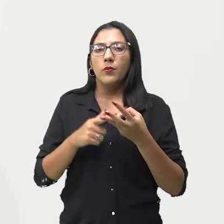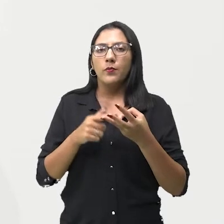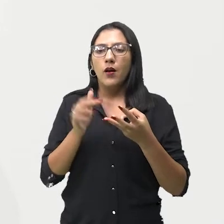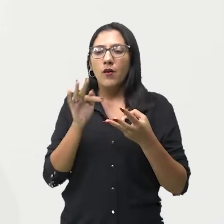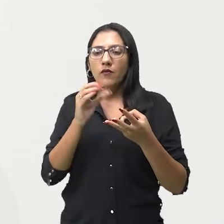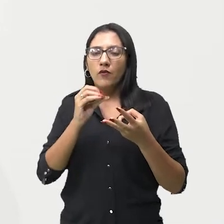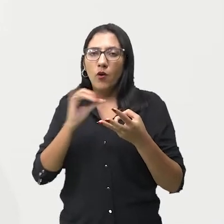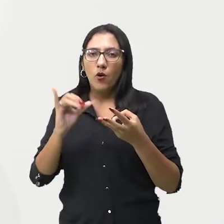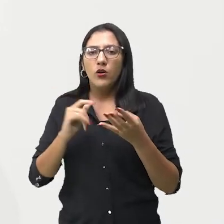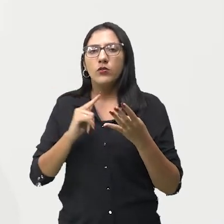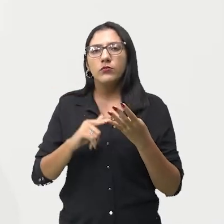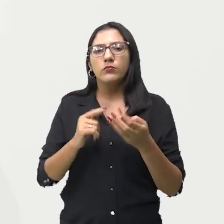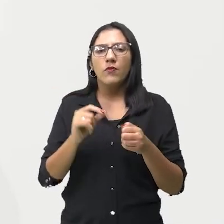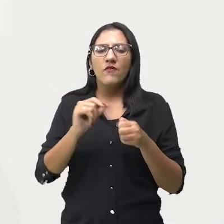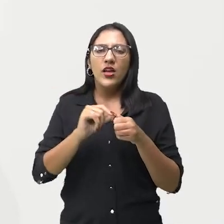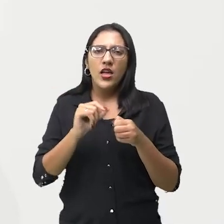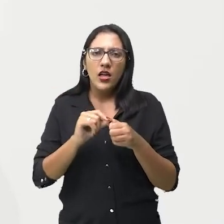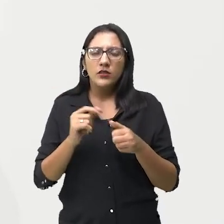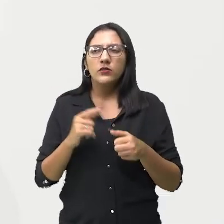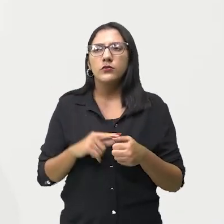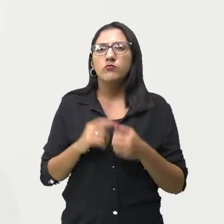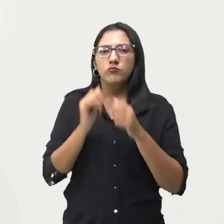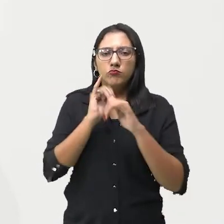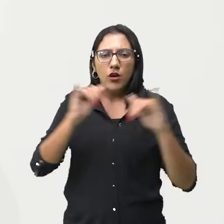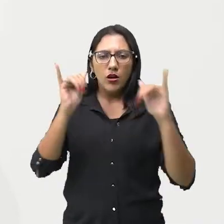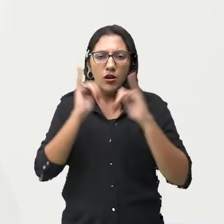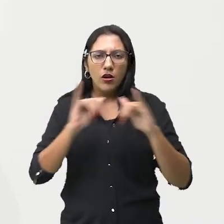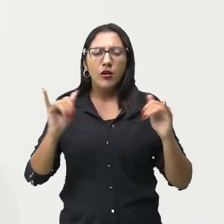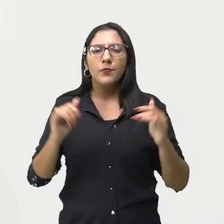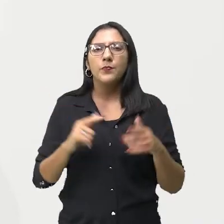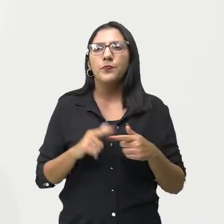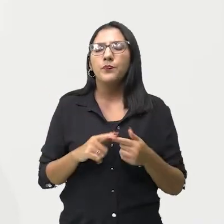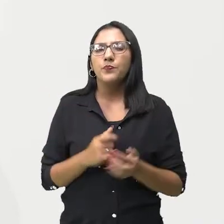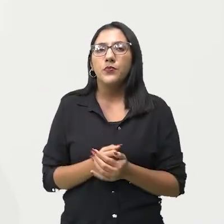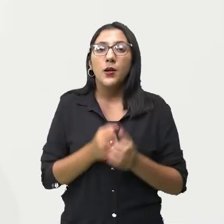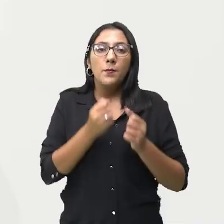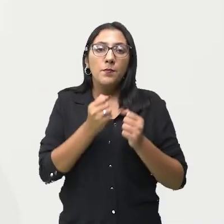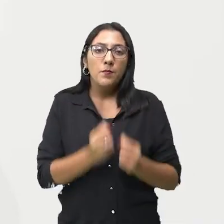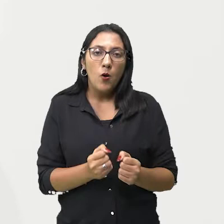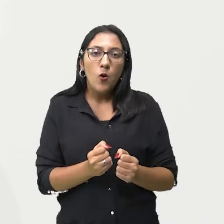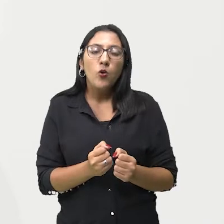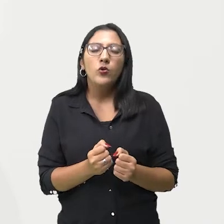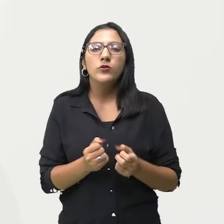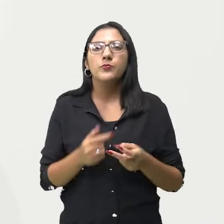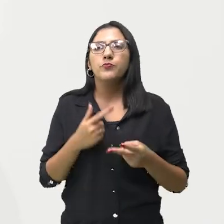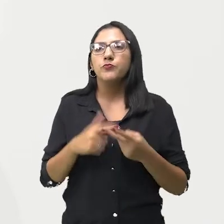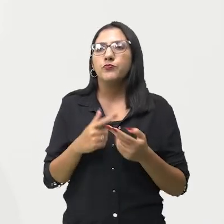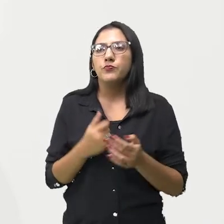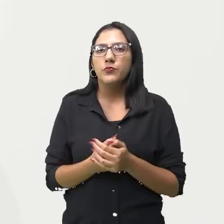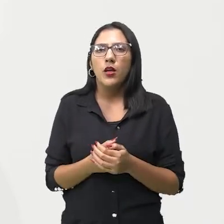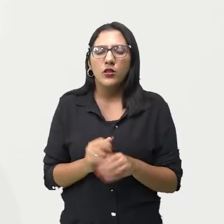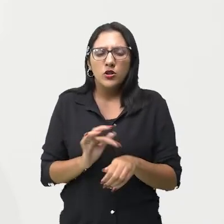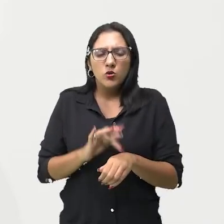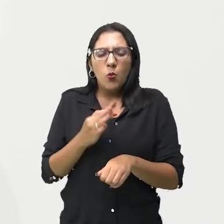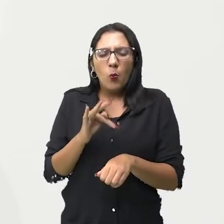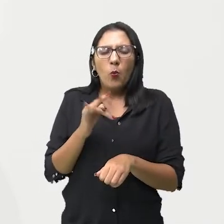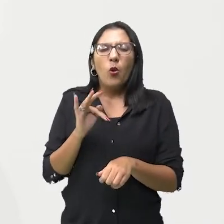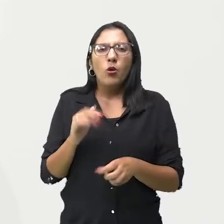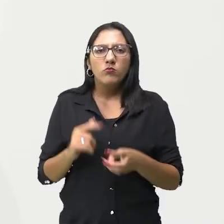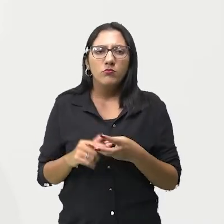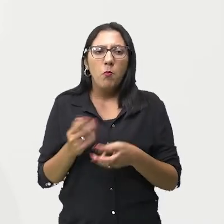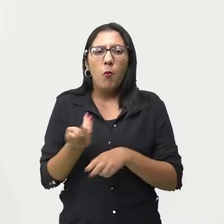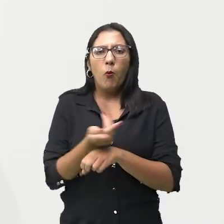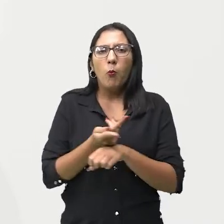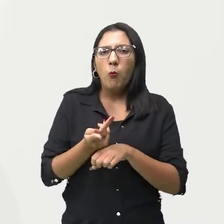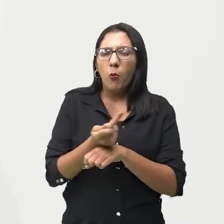foi, fez, espalhou, pôde comer, machucou,